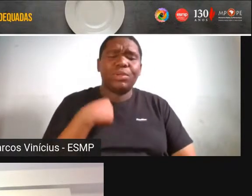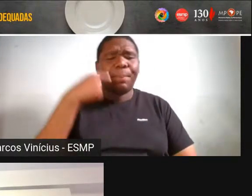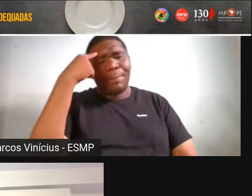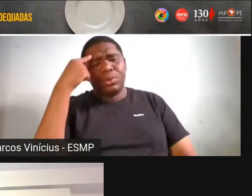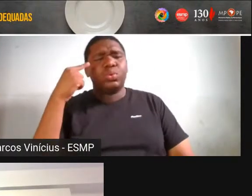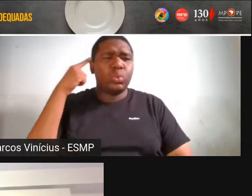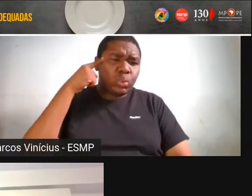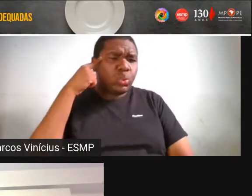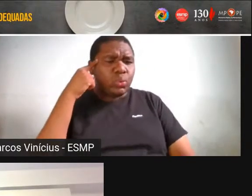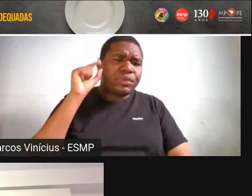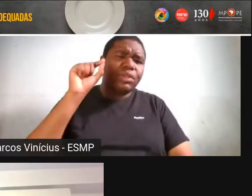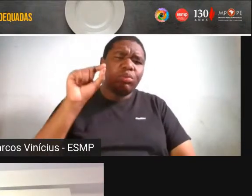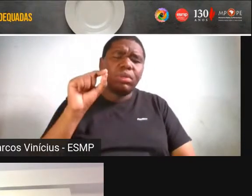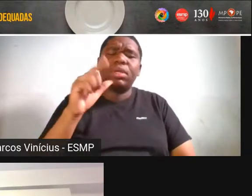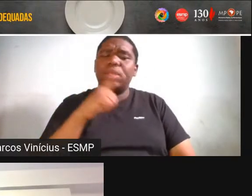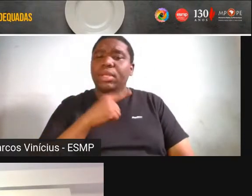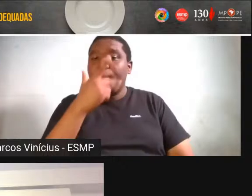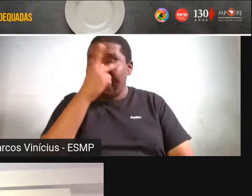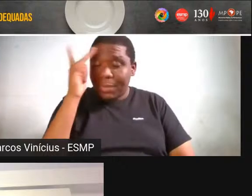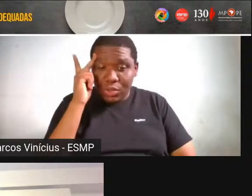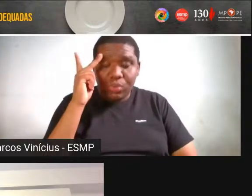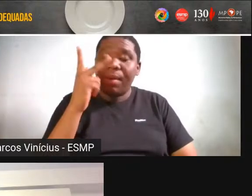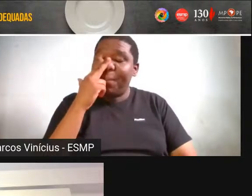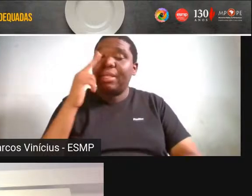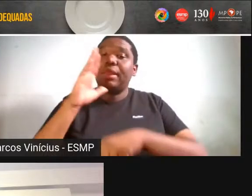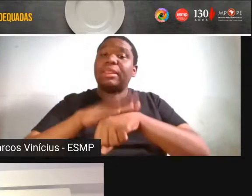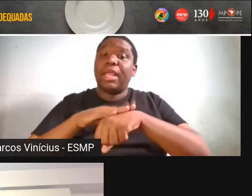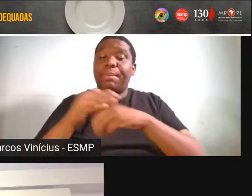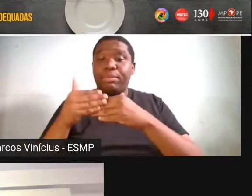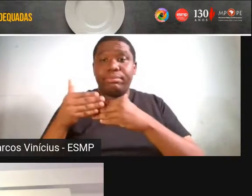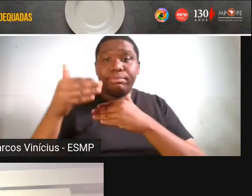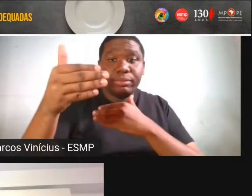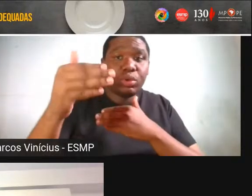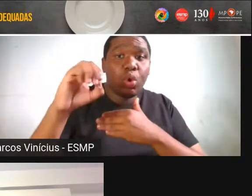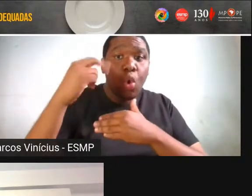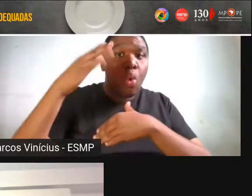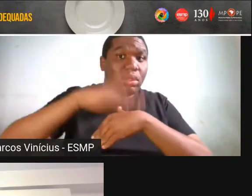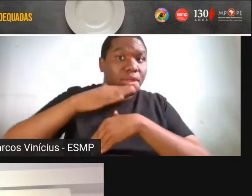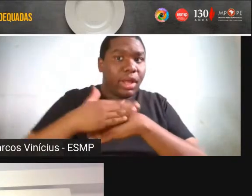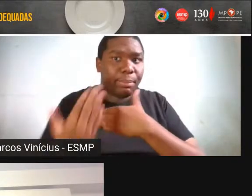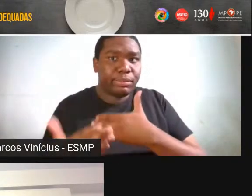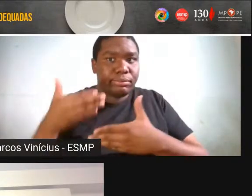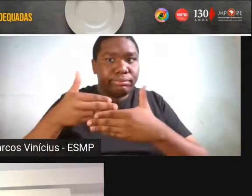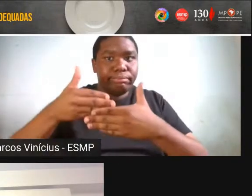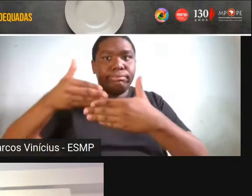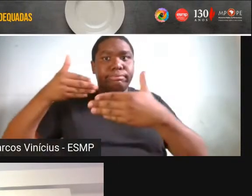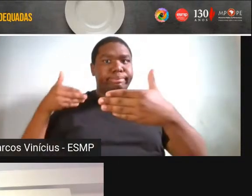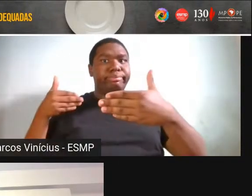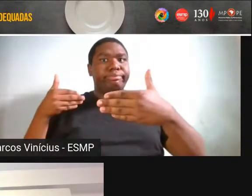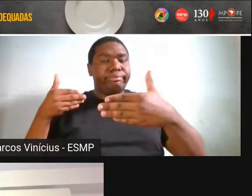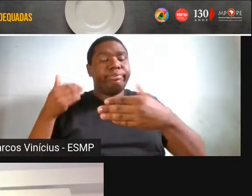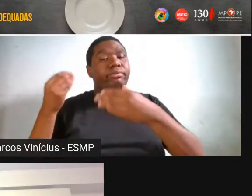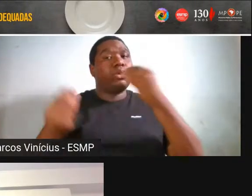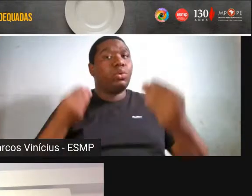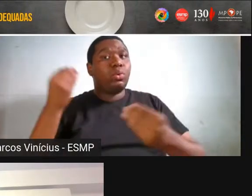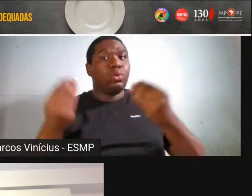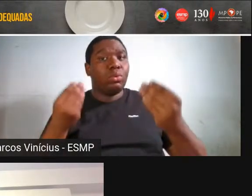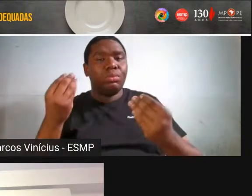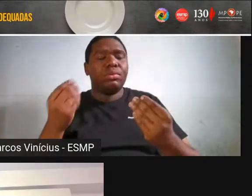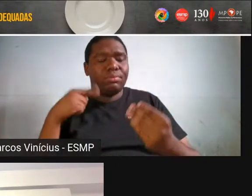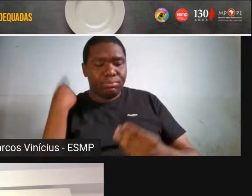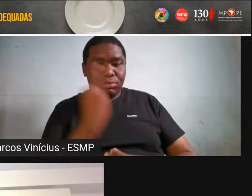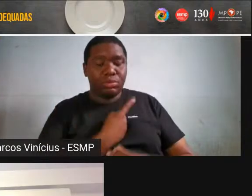fato, há pessoas que estão à frente do tempo ou se estamos sempre retrocedendo, né? E há essa necessidade de